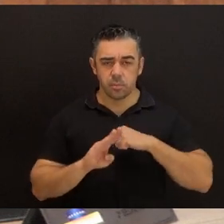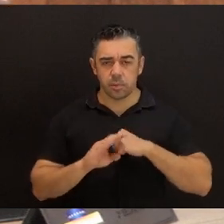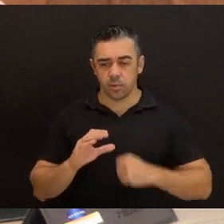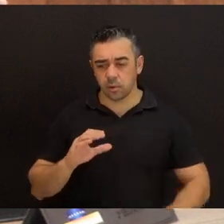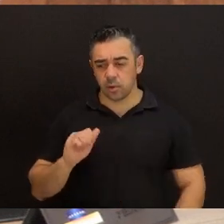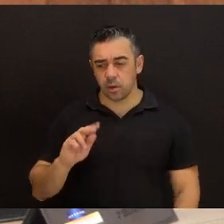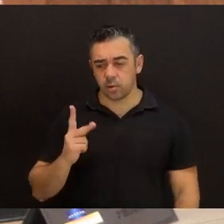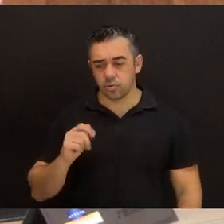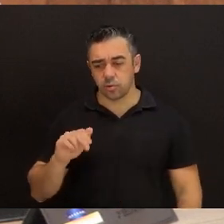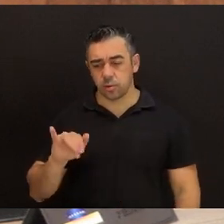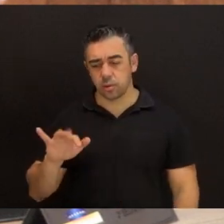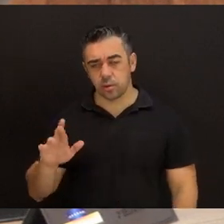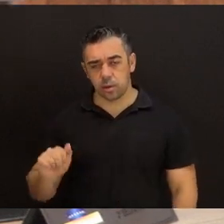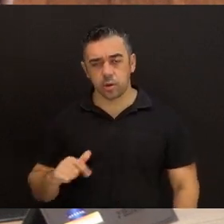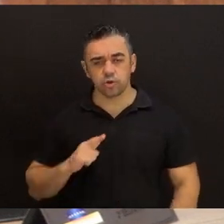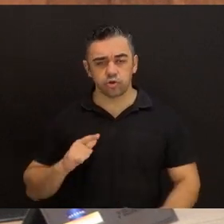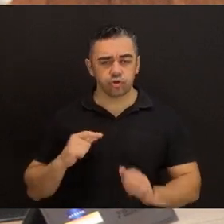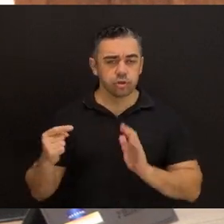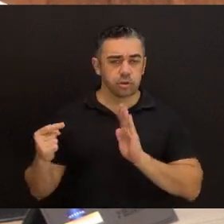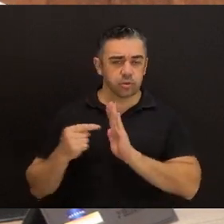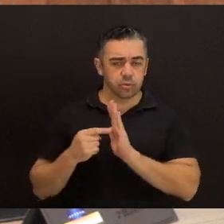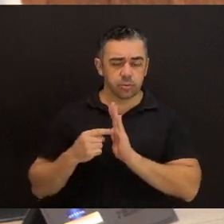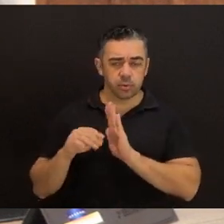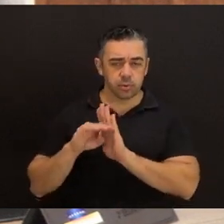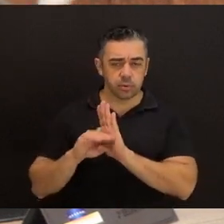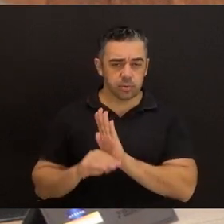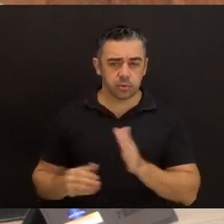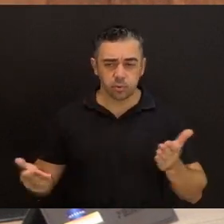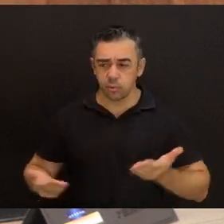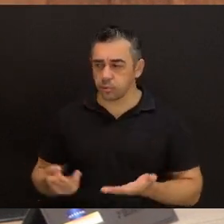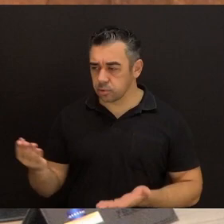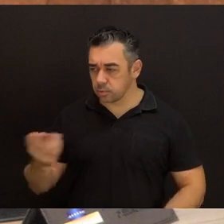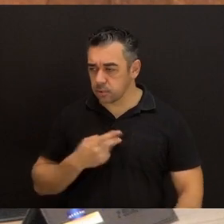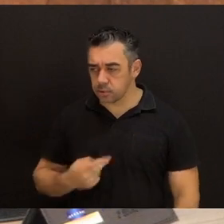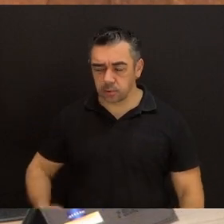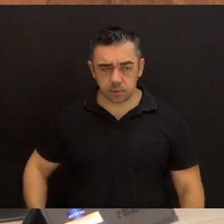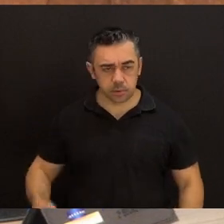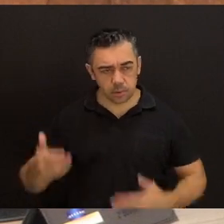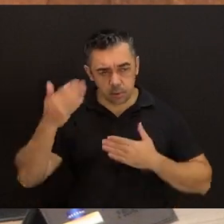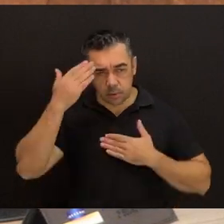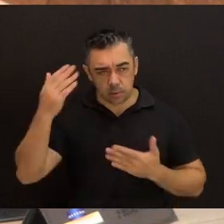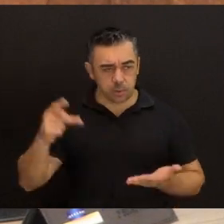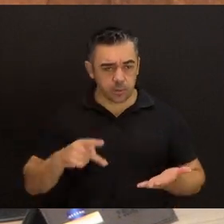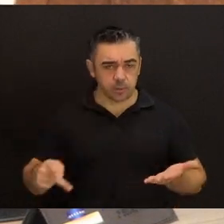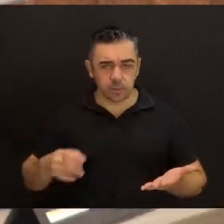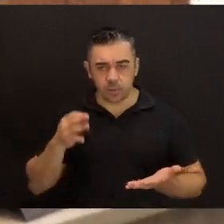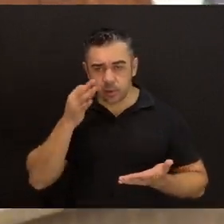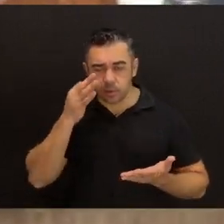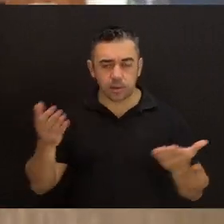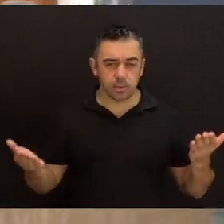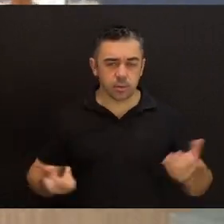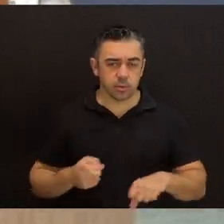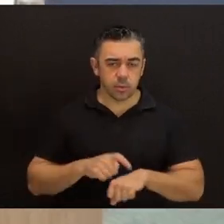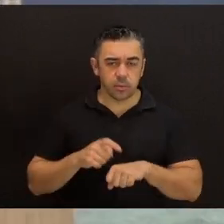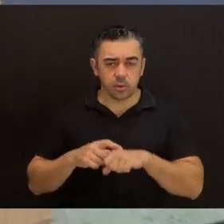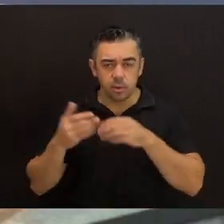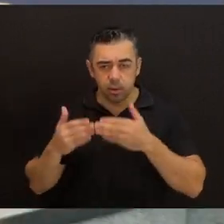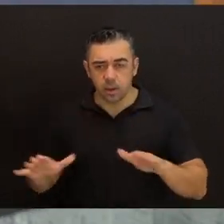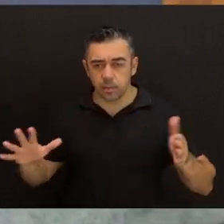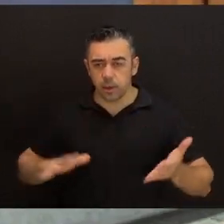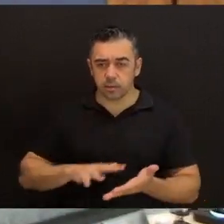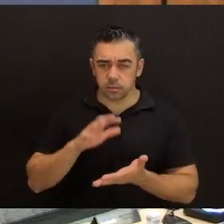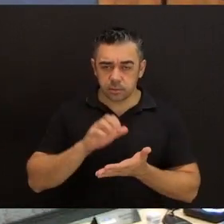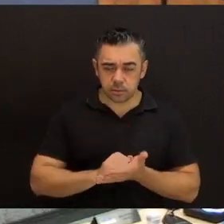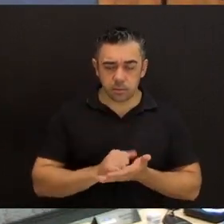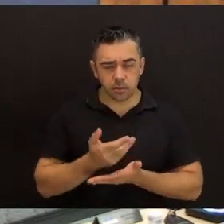é o que continha nas indicações de hoje senhor presidente Obrigado Professor Abelino neste momento estão abertas as inscrições